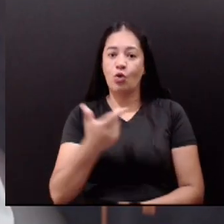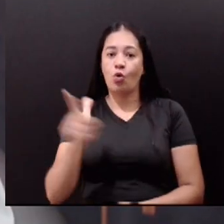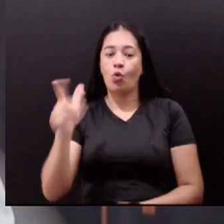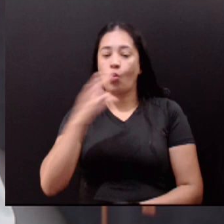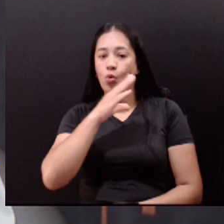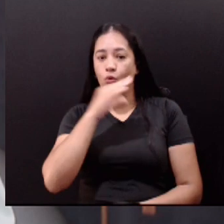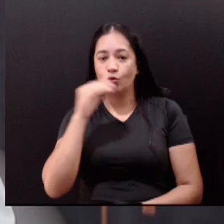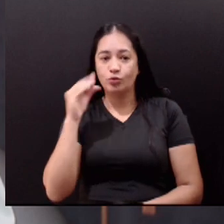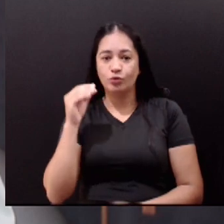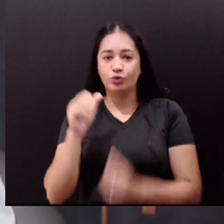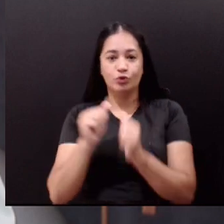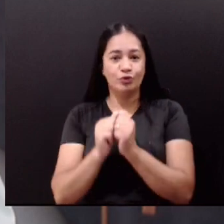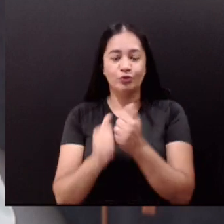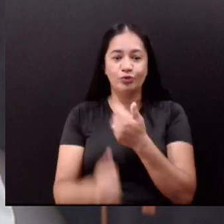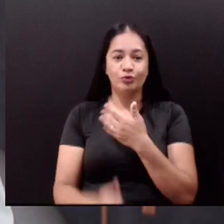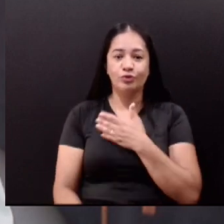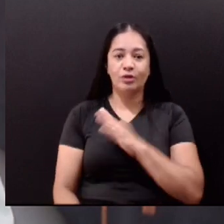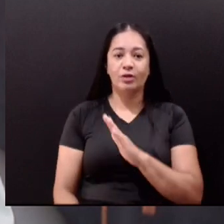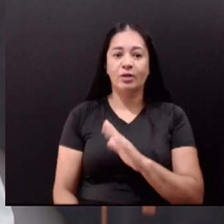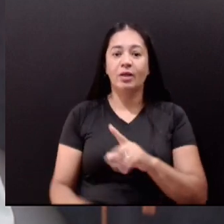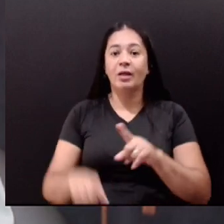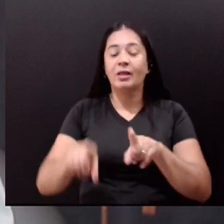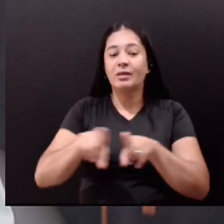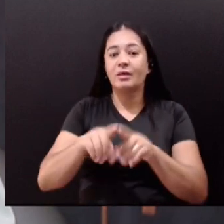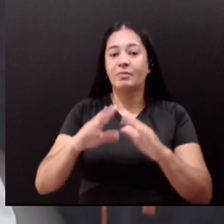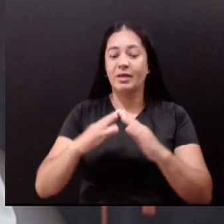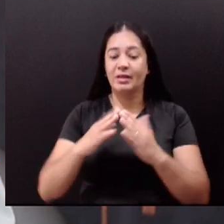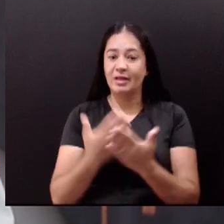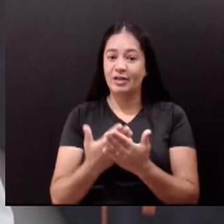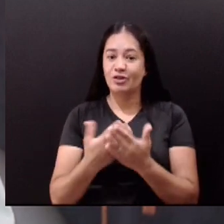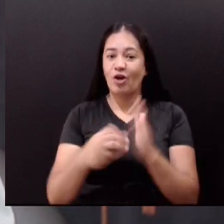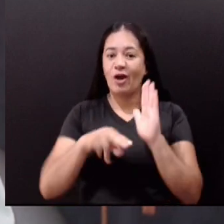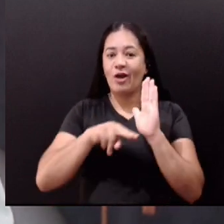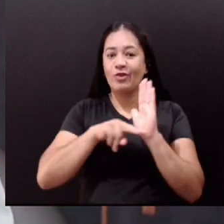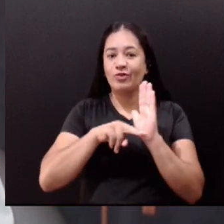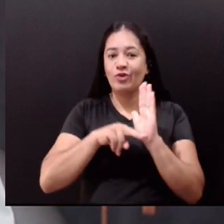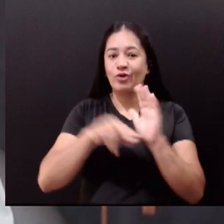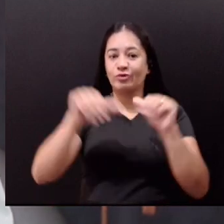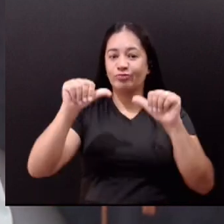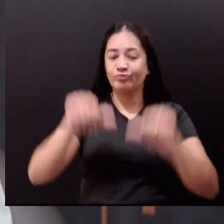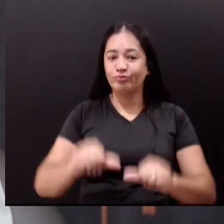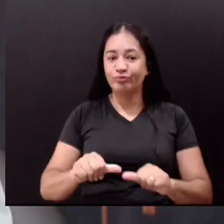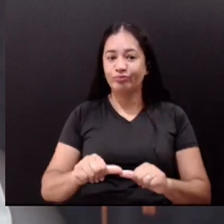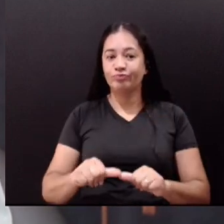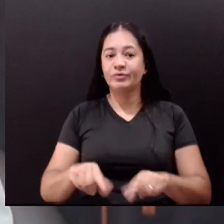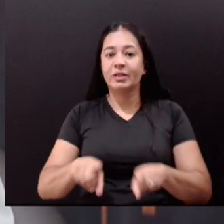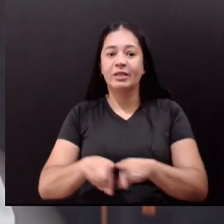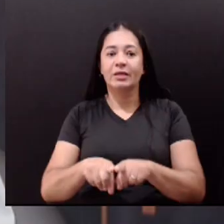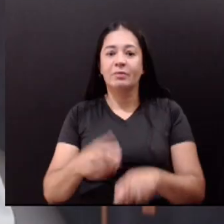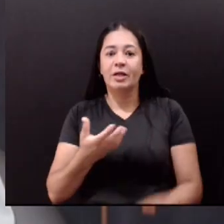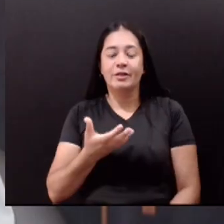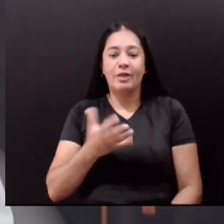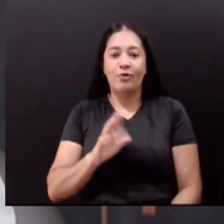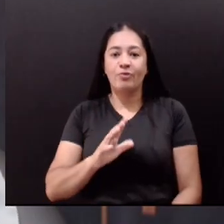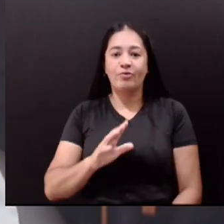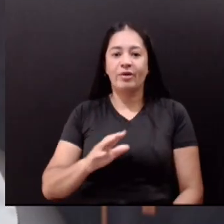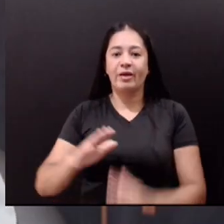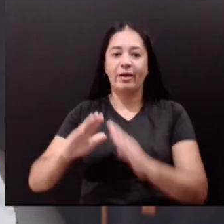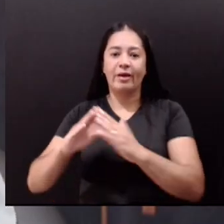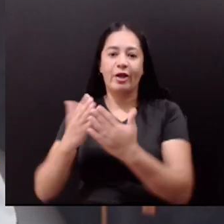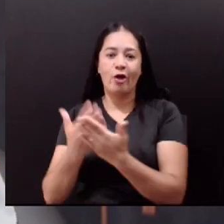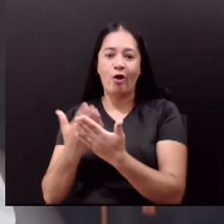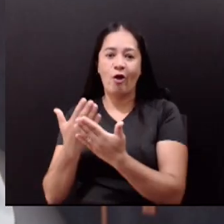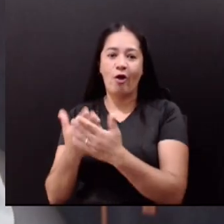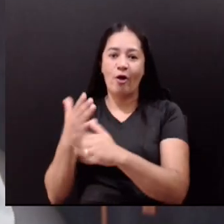pode ter uma queda de notas na escola, ele pode ter sinais de não querer ir para a escola, retomando